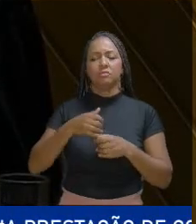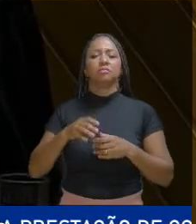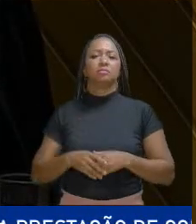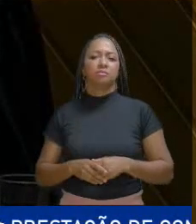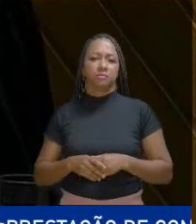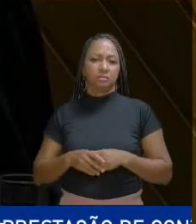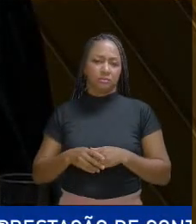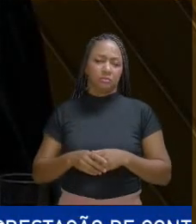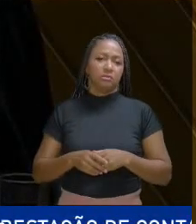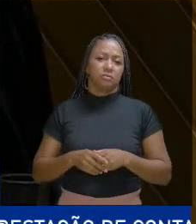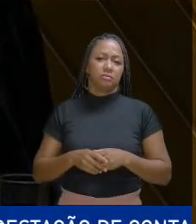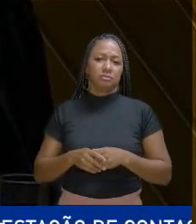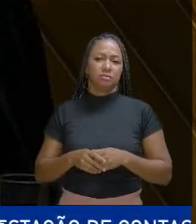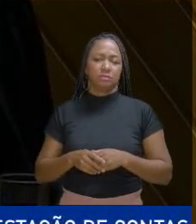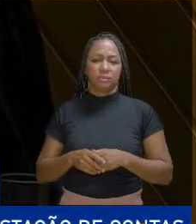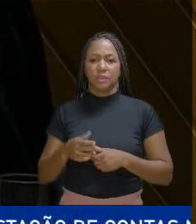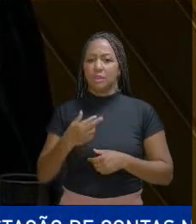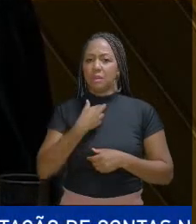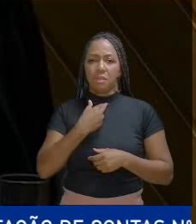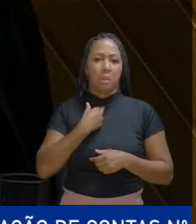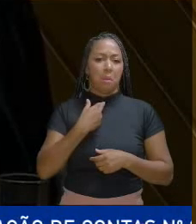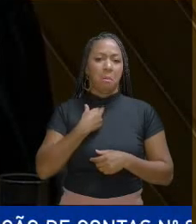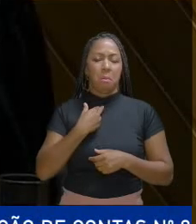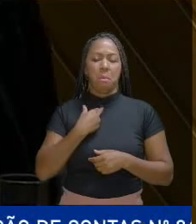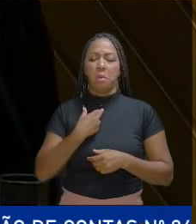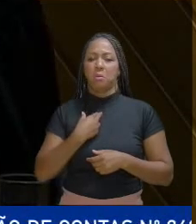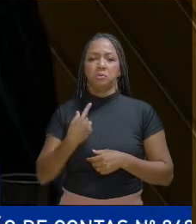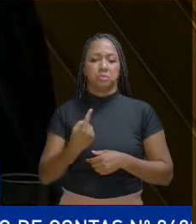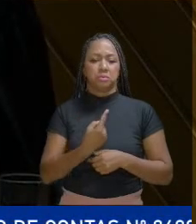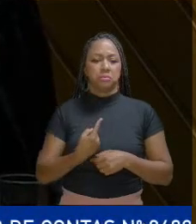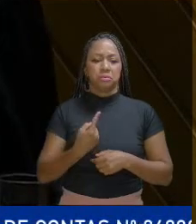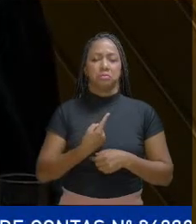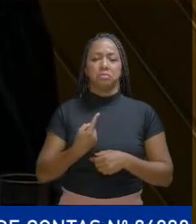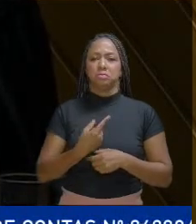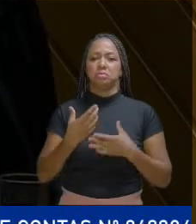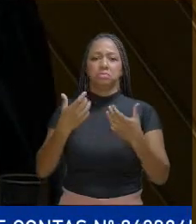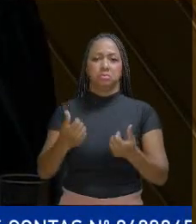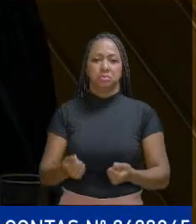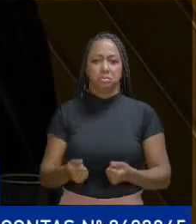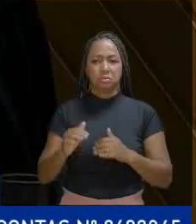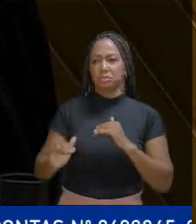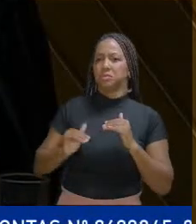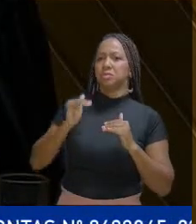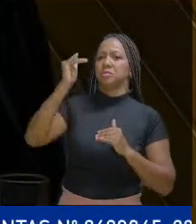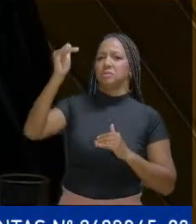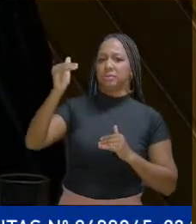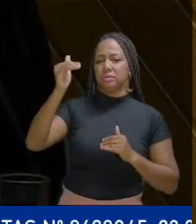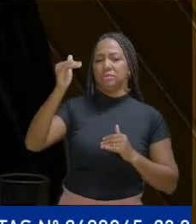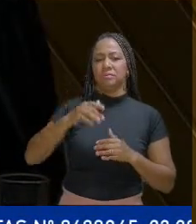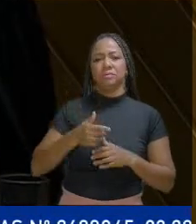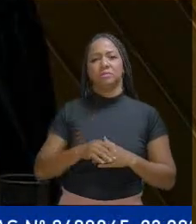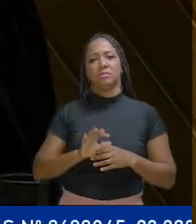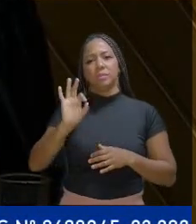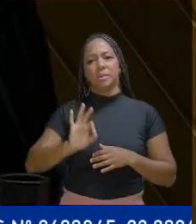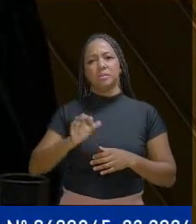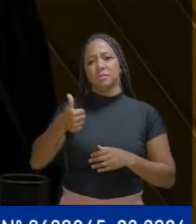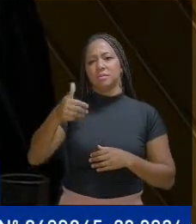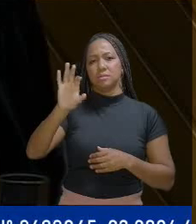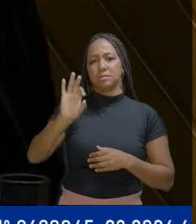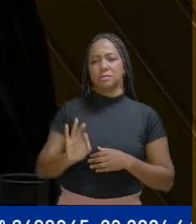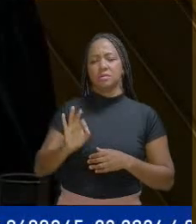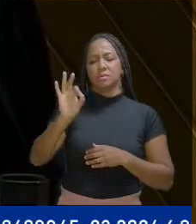de modo que este não poderia isoladamente ser considerado como excedente ao percentual de 10%, o